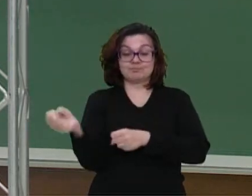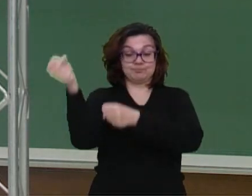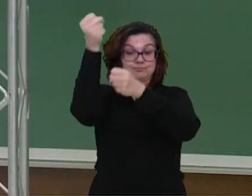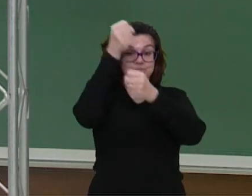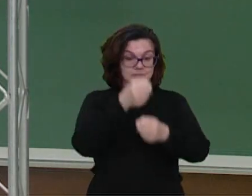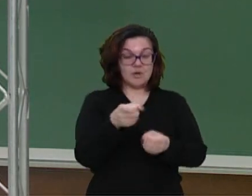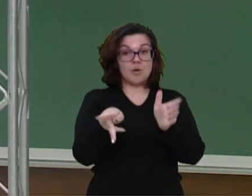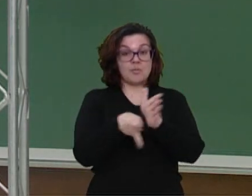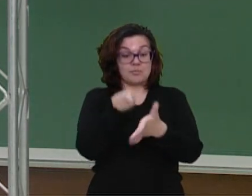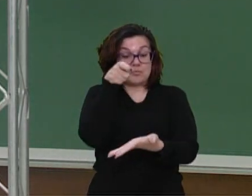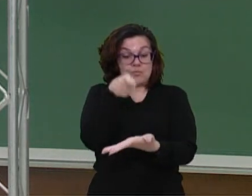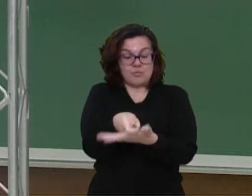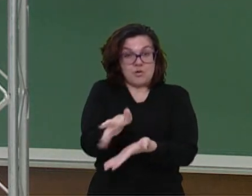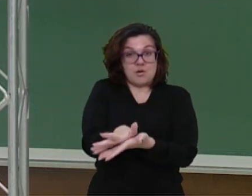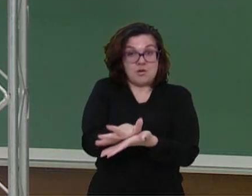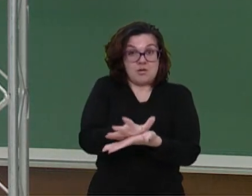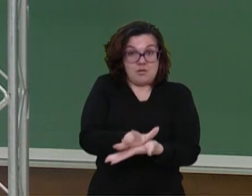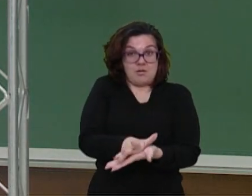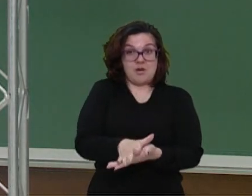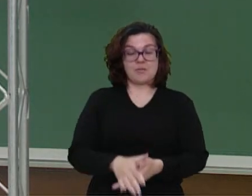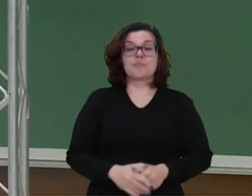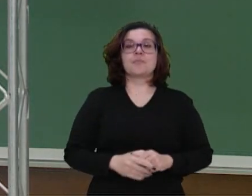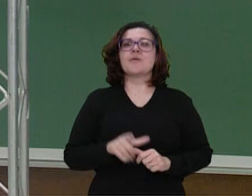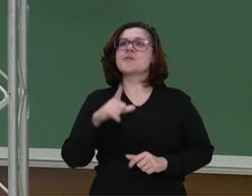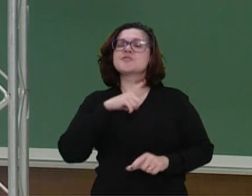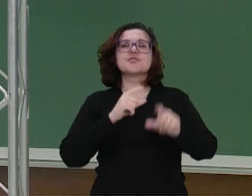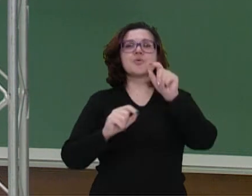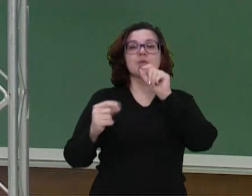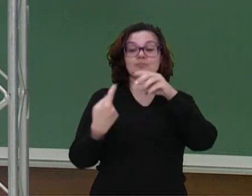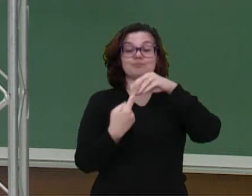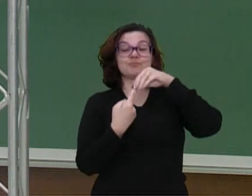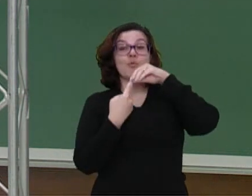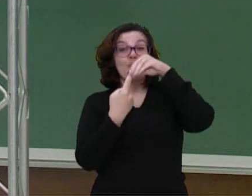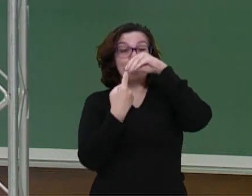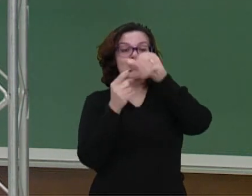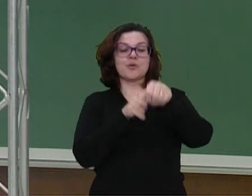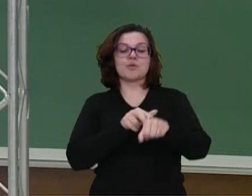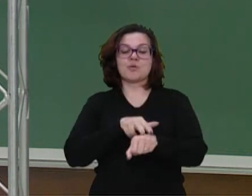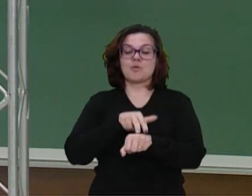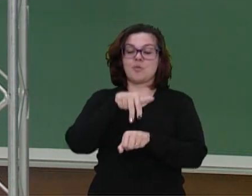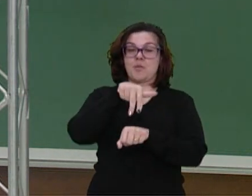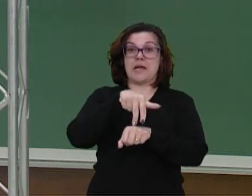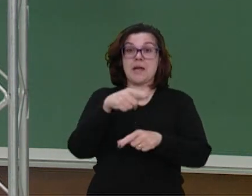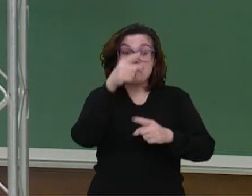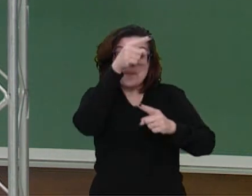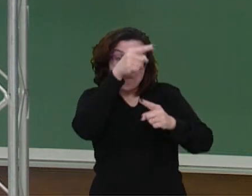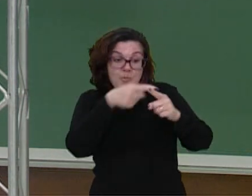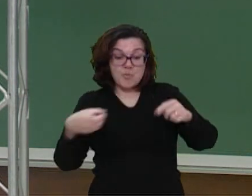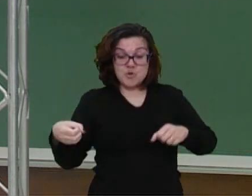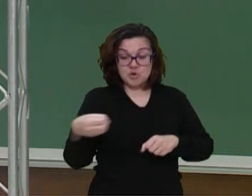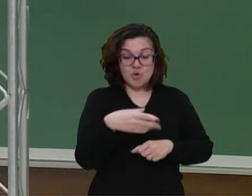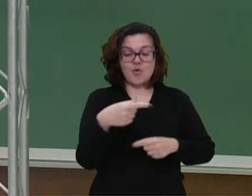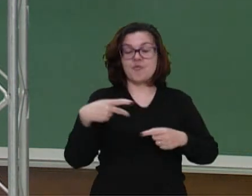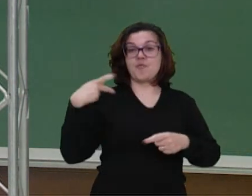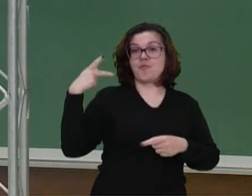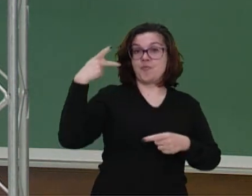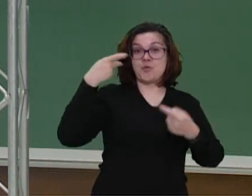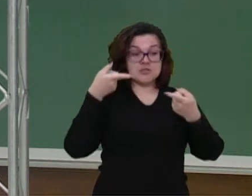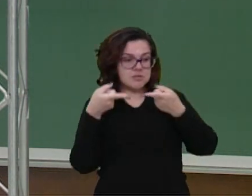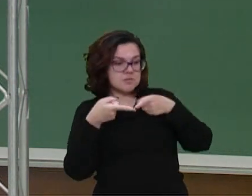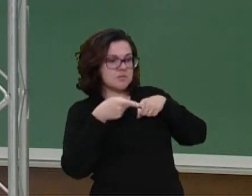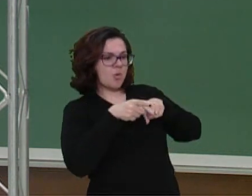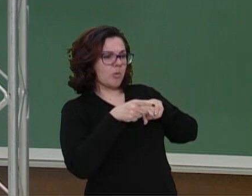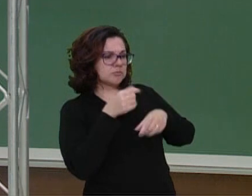regimes, uma unicidade partidária. Era proibido você criar um partido de oposição